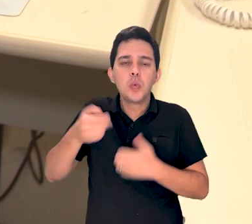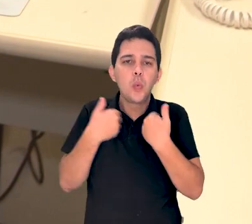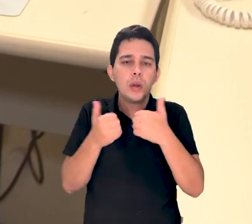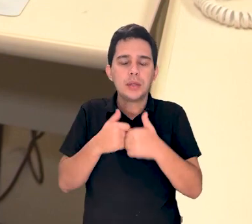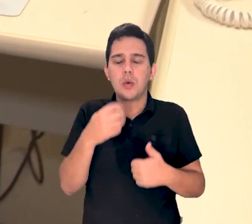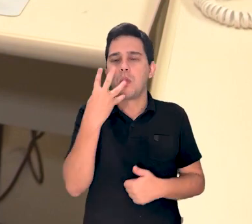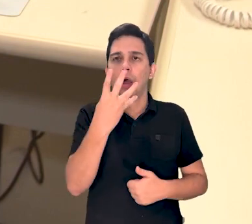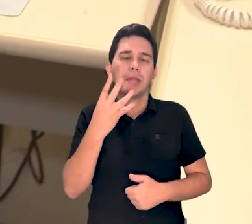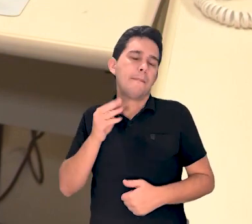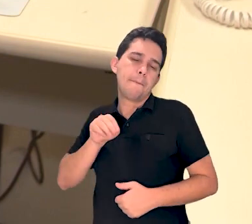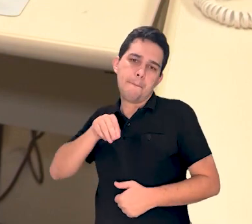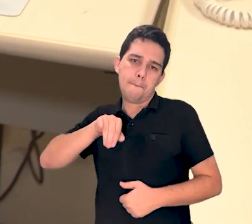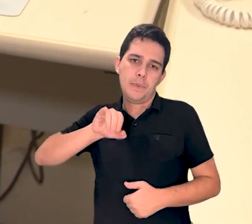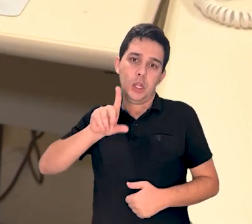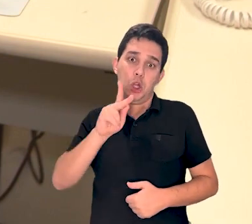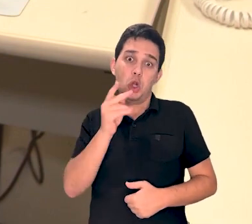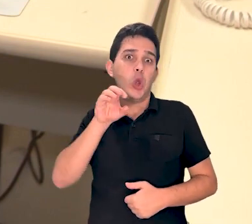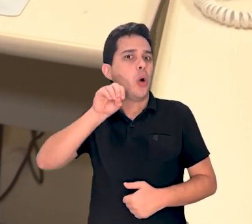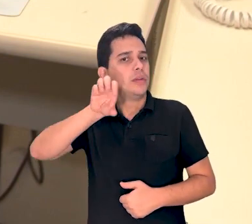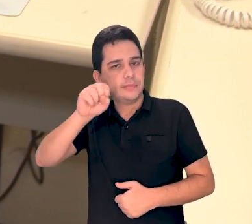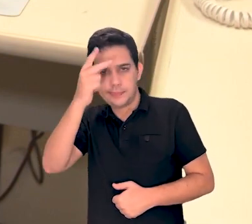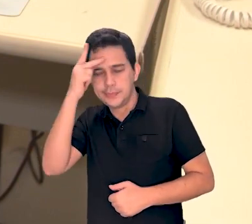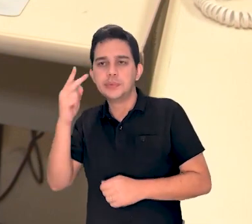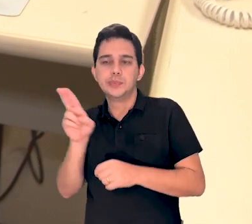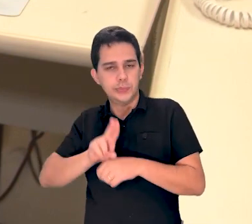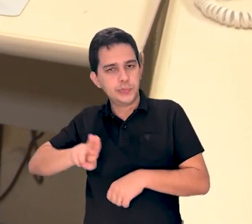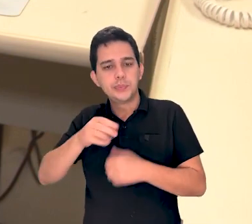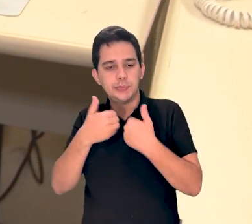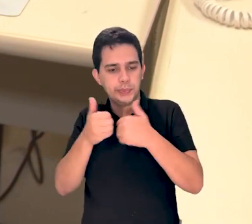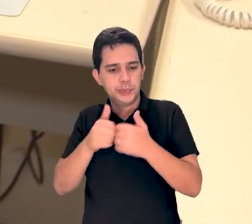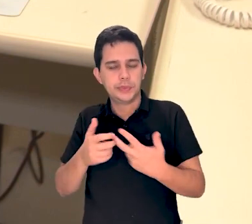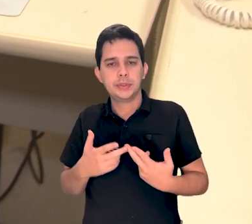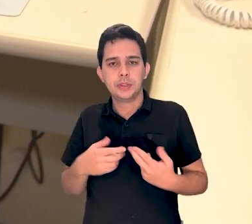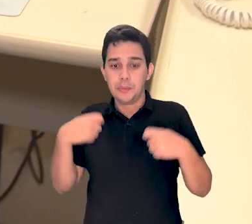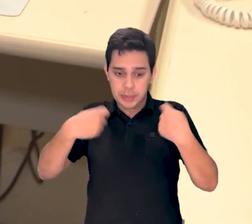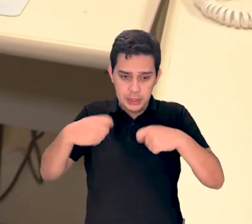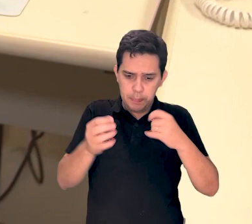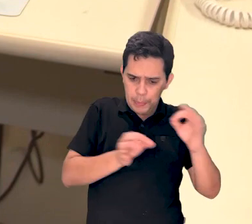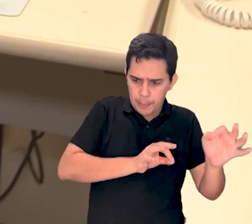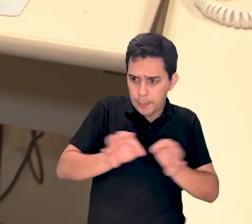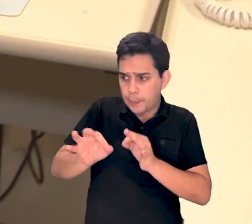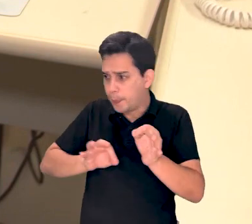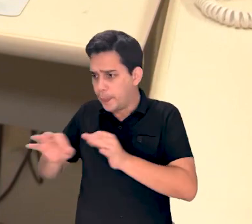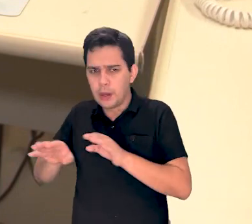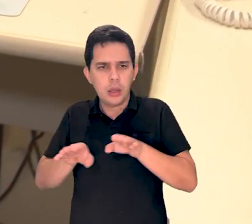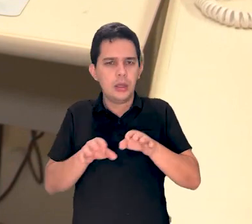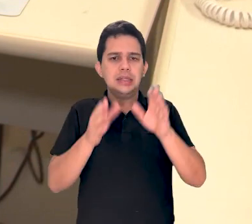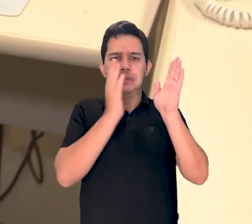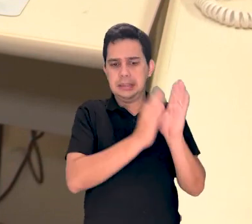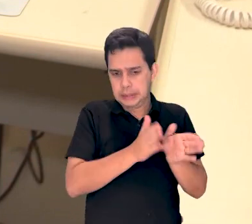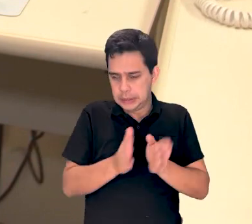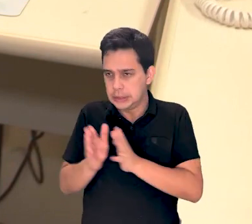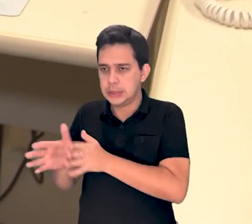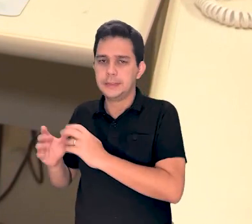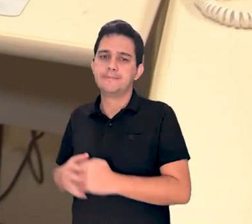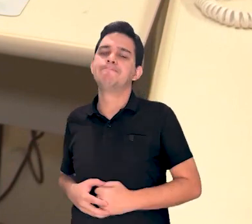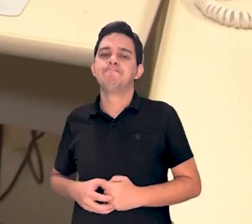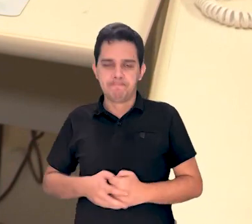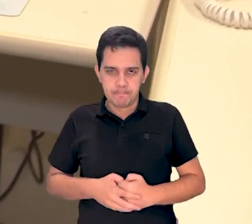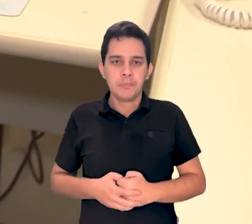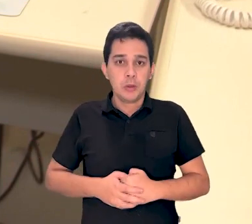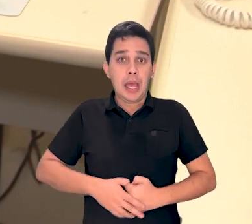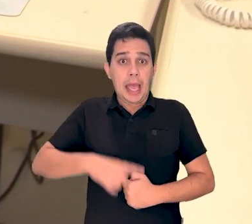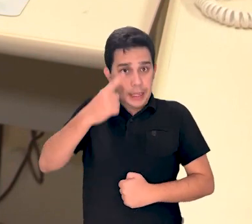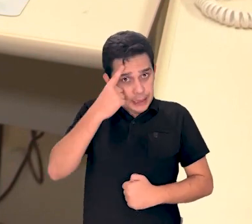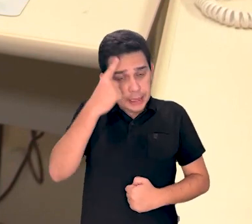serviço de transporte coletivo por DSC é redimensionado e parte do princípio de que é preciso